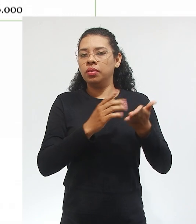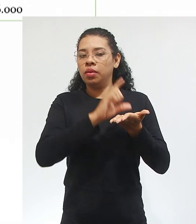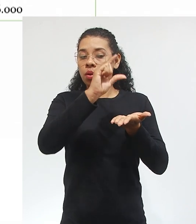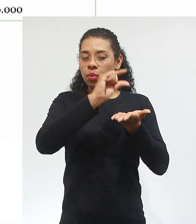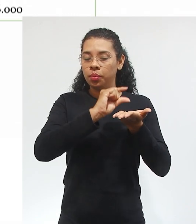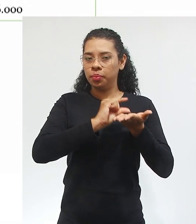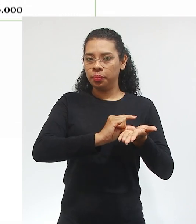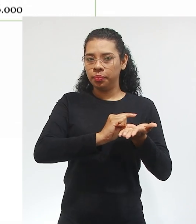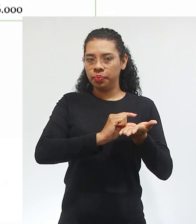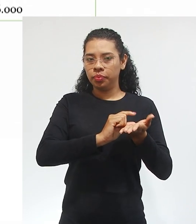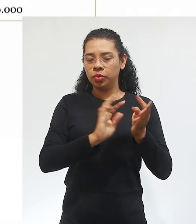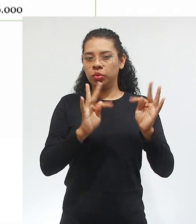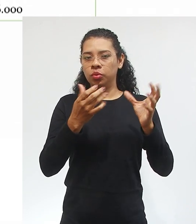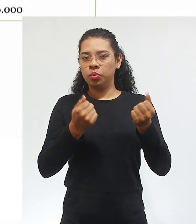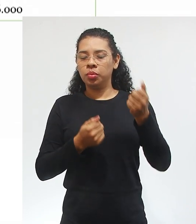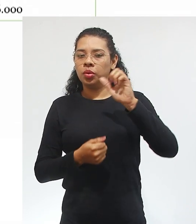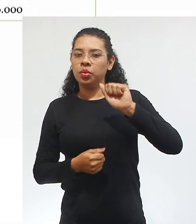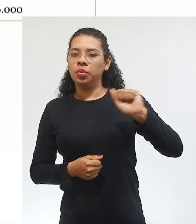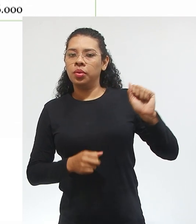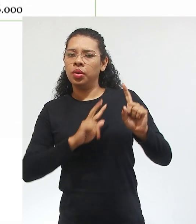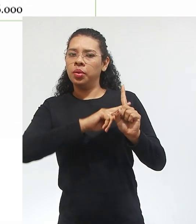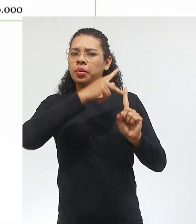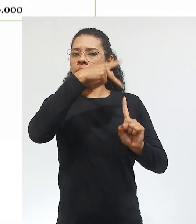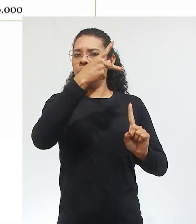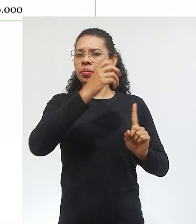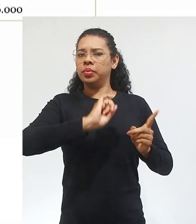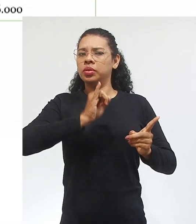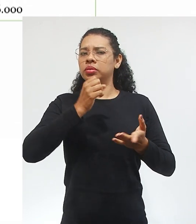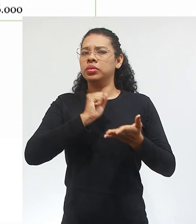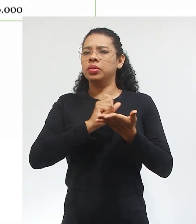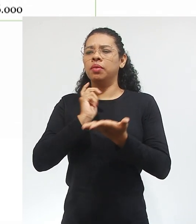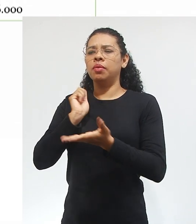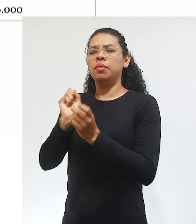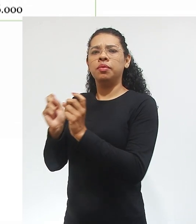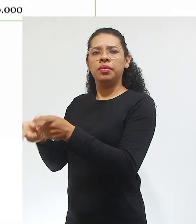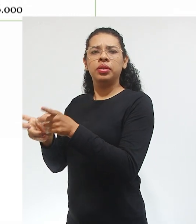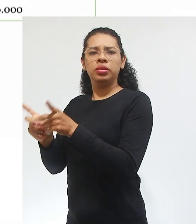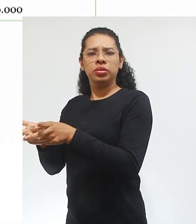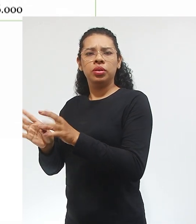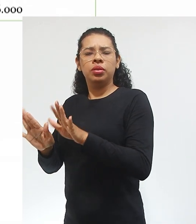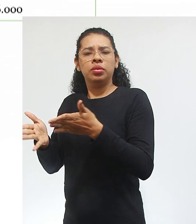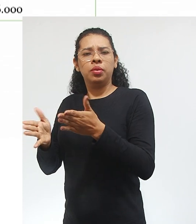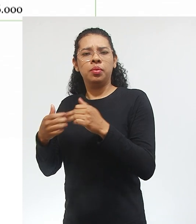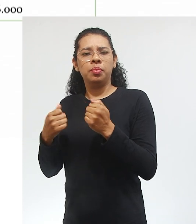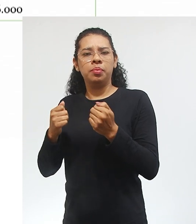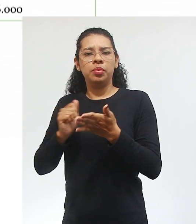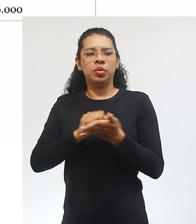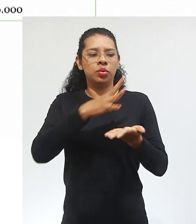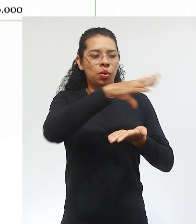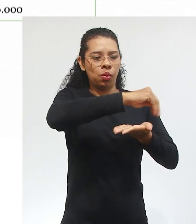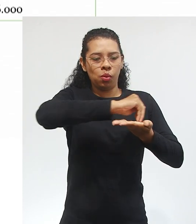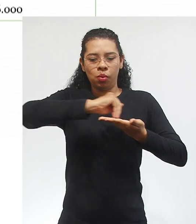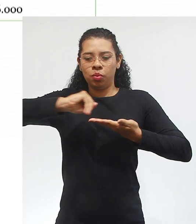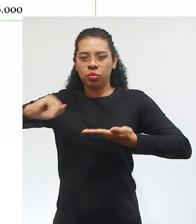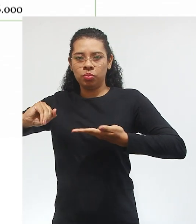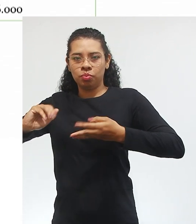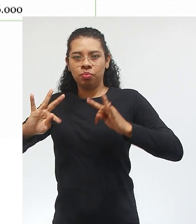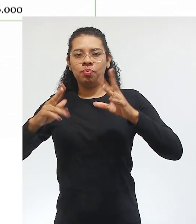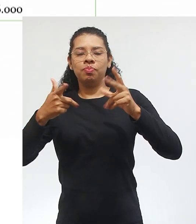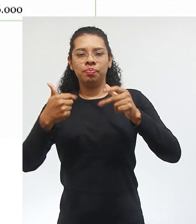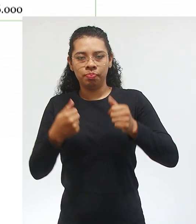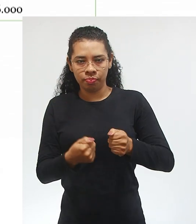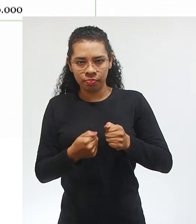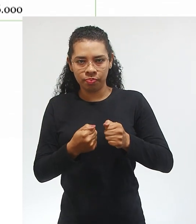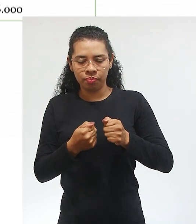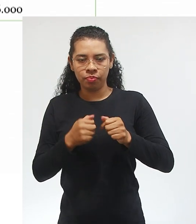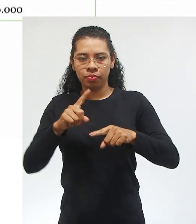vou diminuir lá do meu ativo. Então se eu vendi, se estava lá no meu ativo e eu devo tirar essa mercadoria lá do meu ativo,